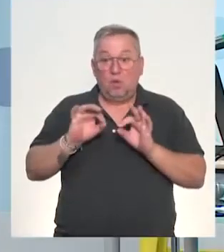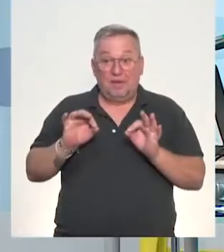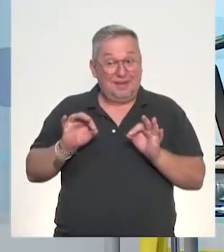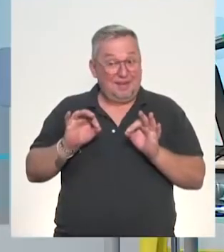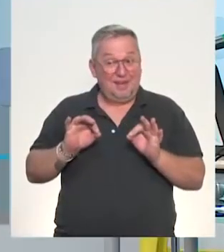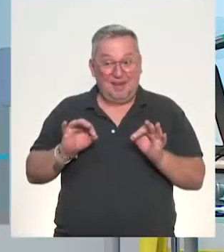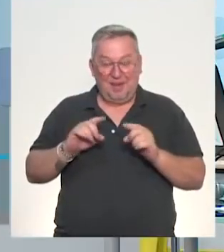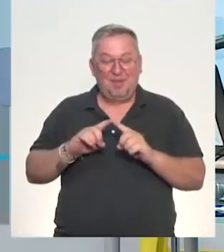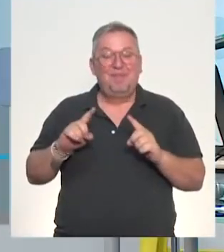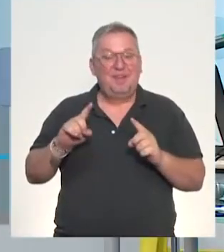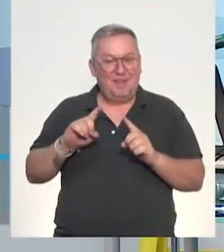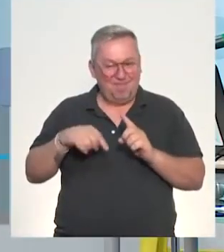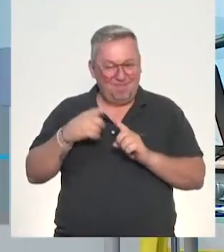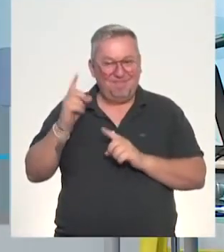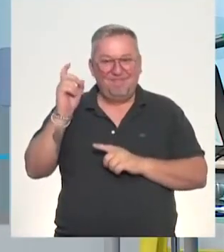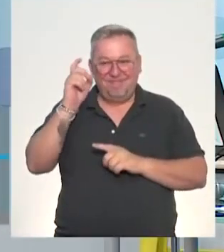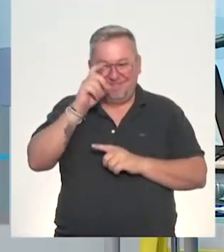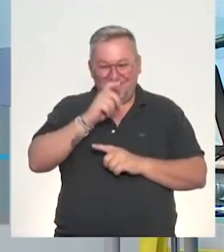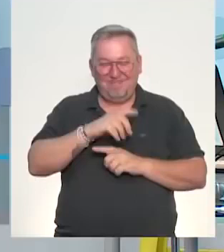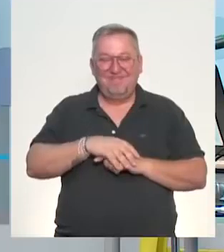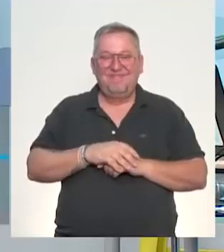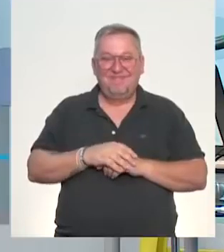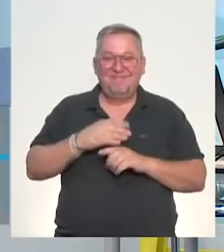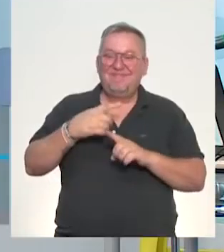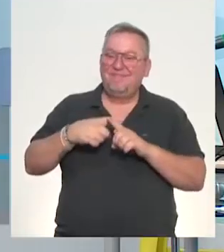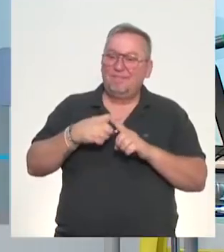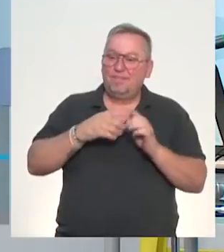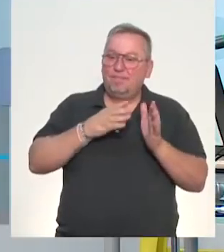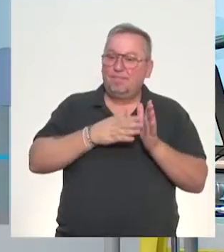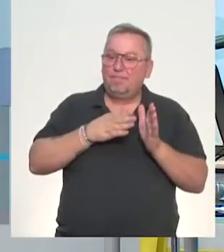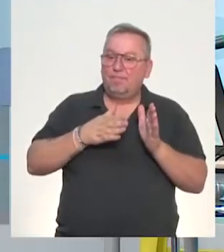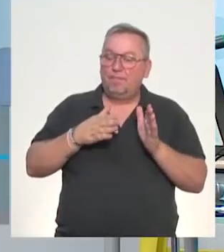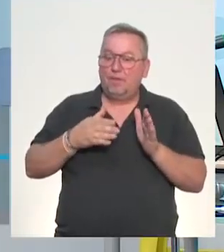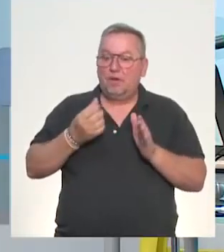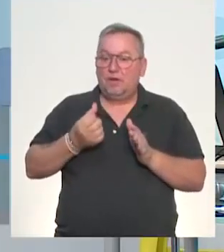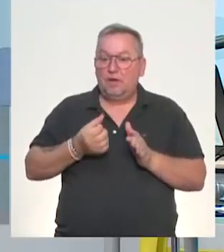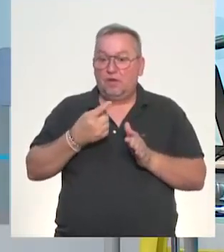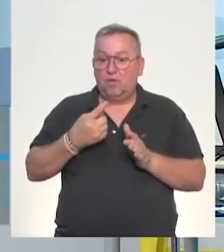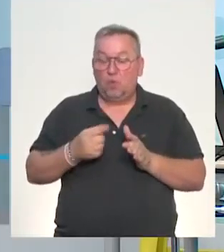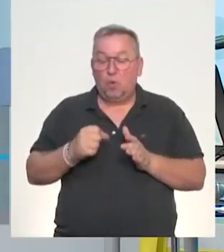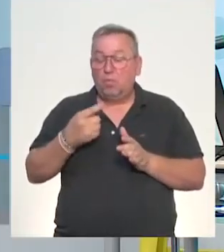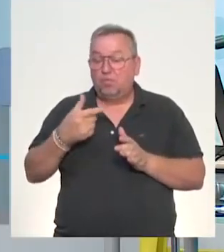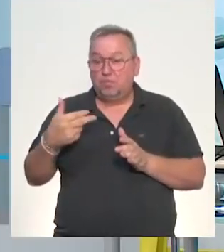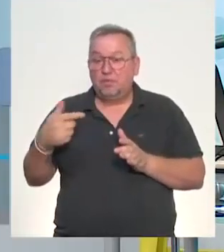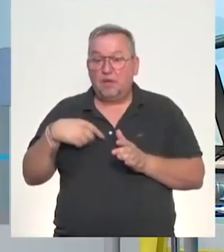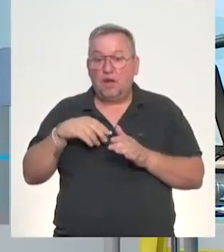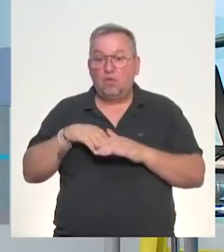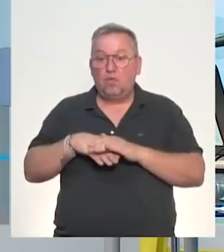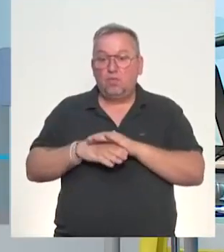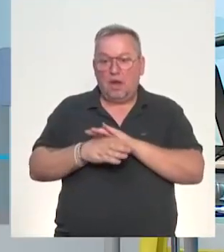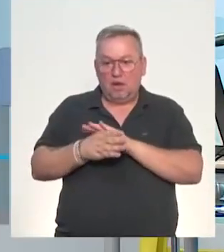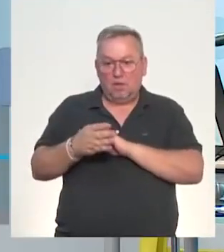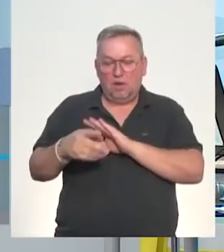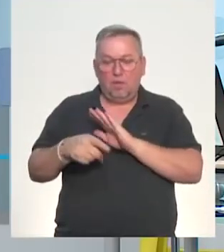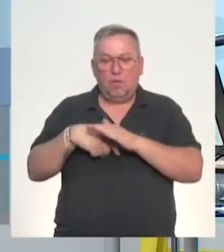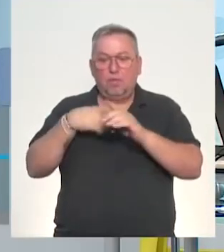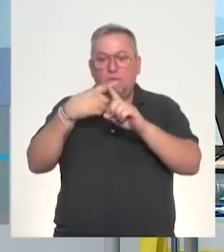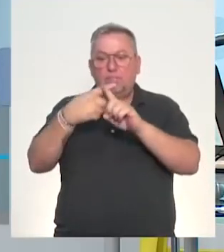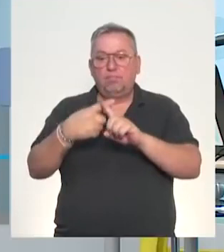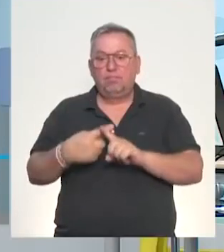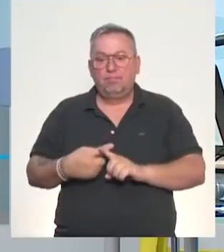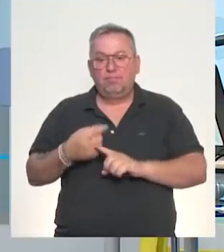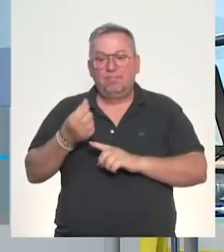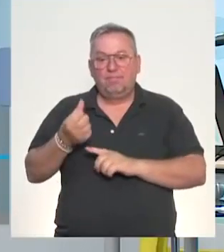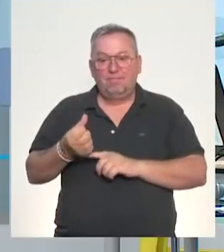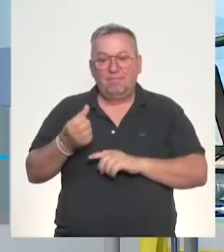simplória quanto a anterior. Por quê? A sequência 6, 12, 18 e por aí vai, a gente está acostumado porque ela faz parte da nossa rotina, é a tabuada